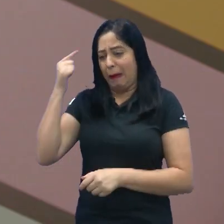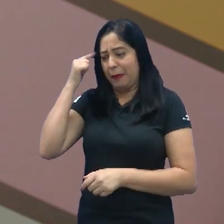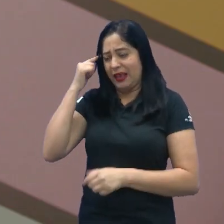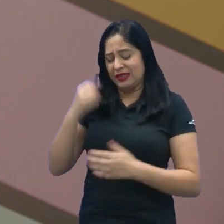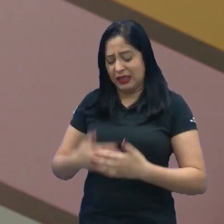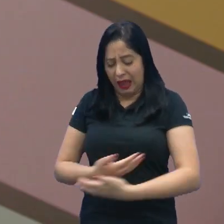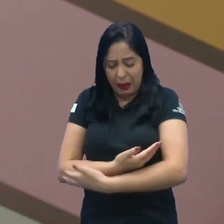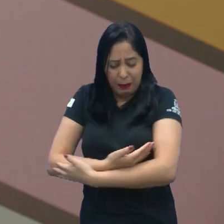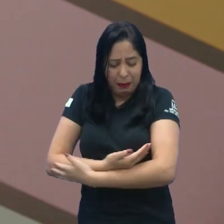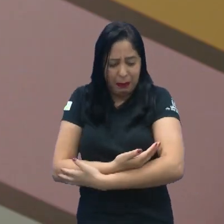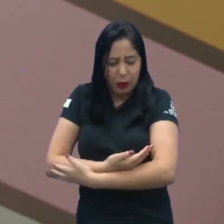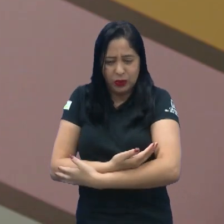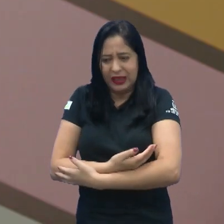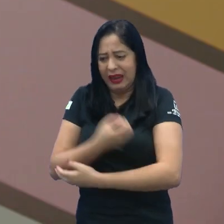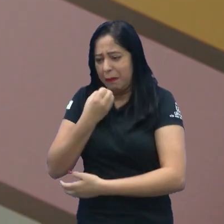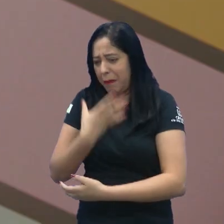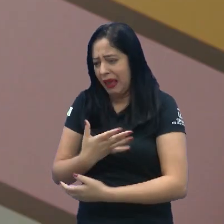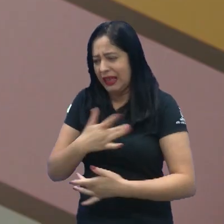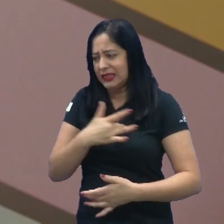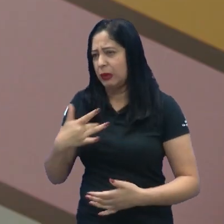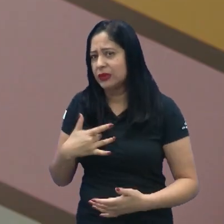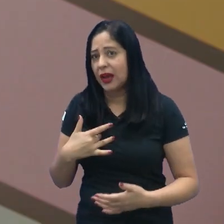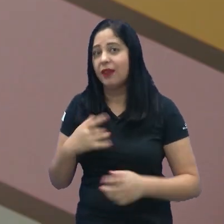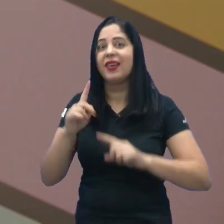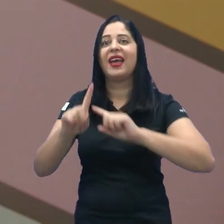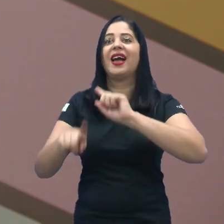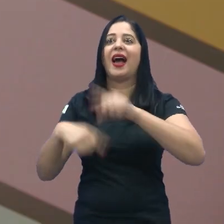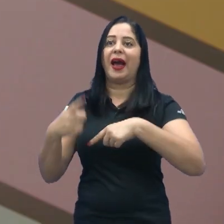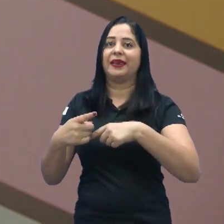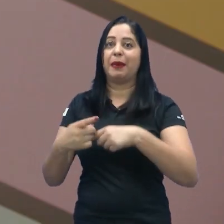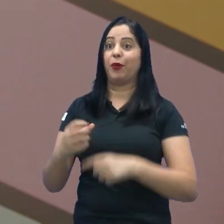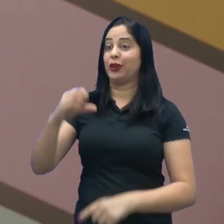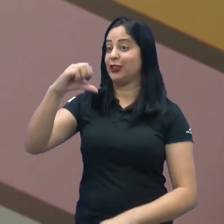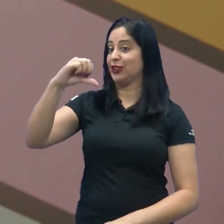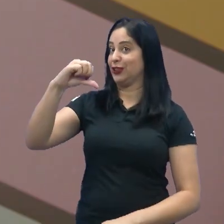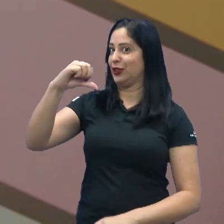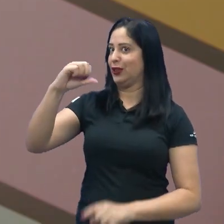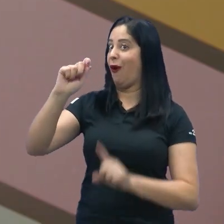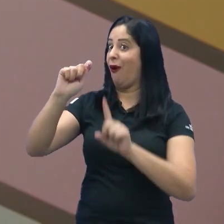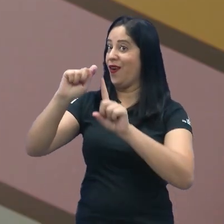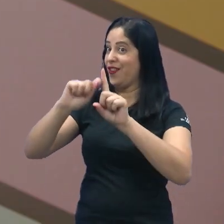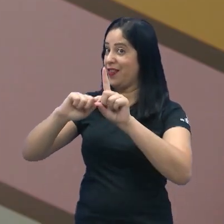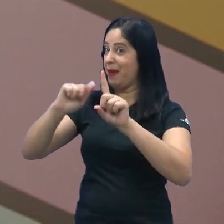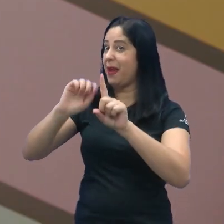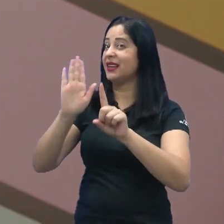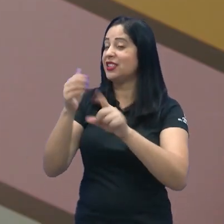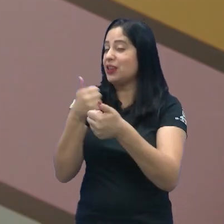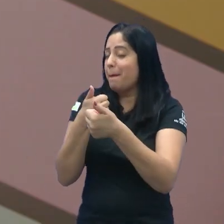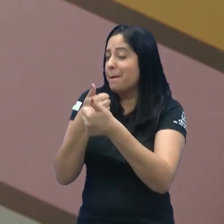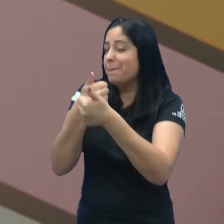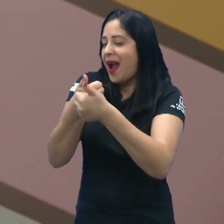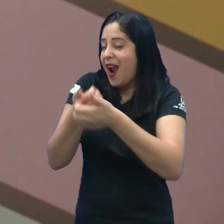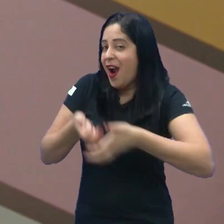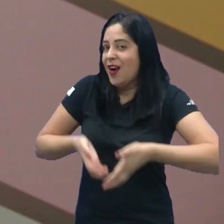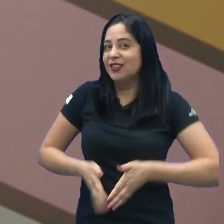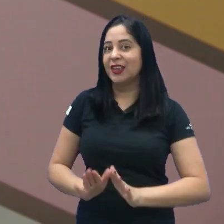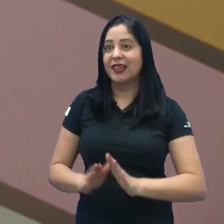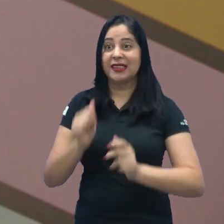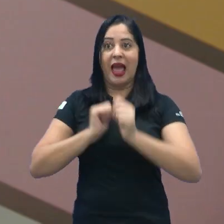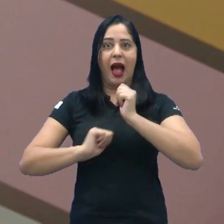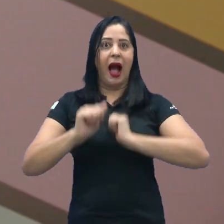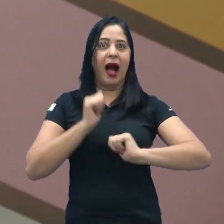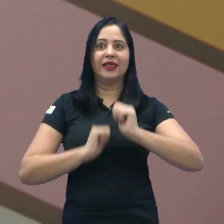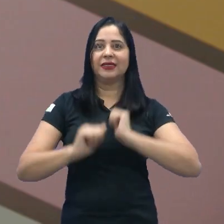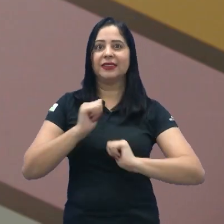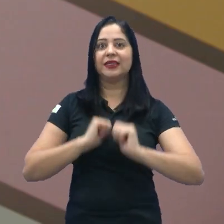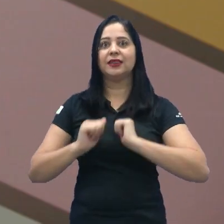bem, será que não vai? E por fim, né, o terceiro trimestre, que está chegando na reta final, aí a ansiedade é por conta,